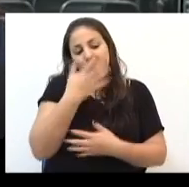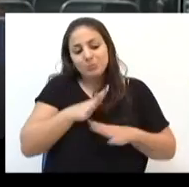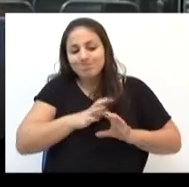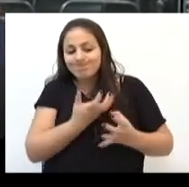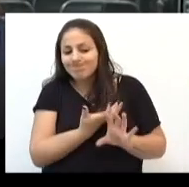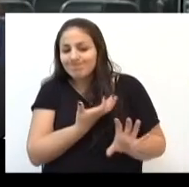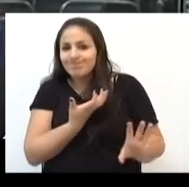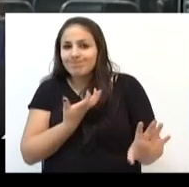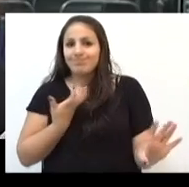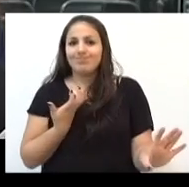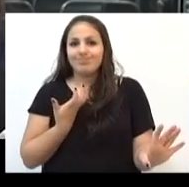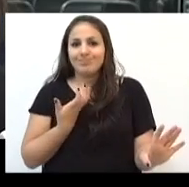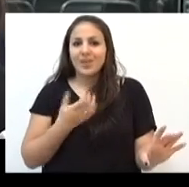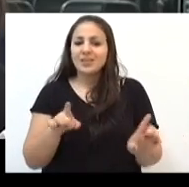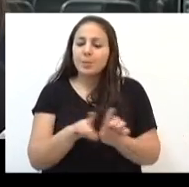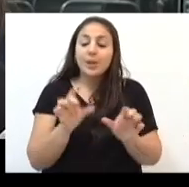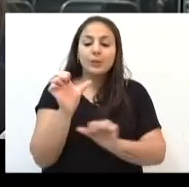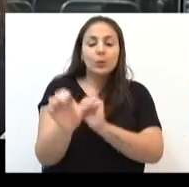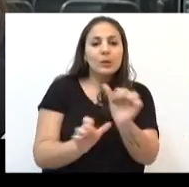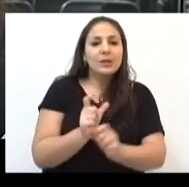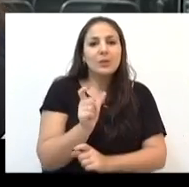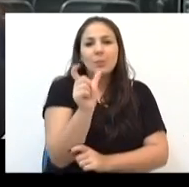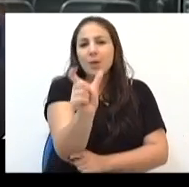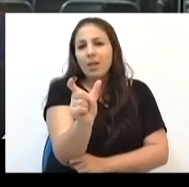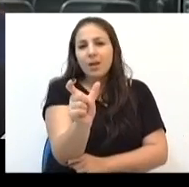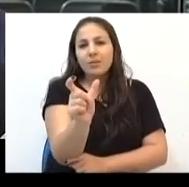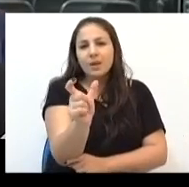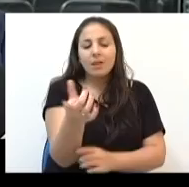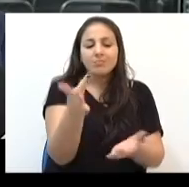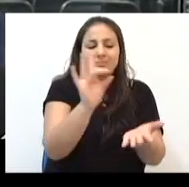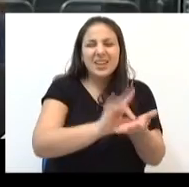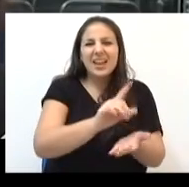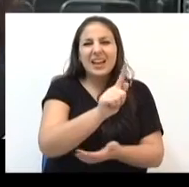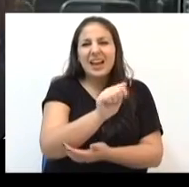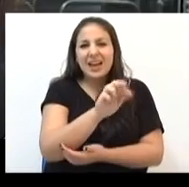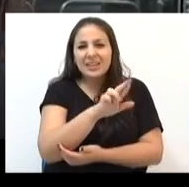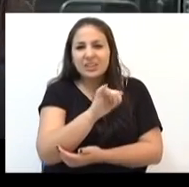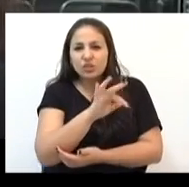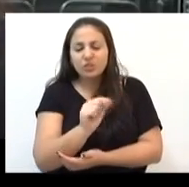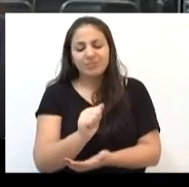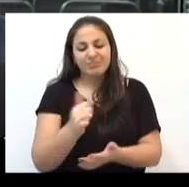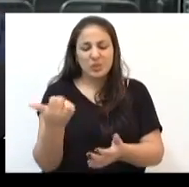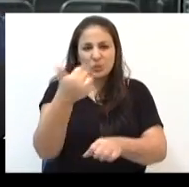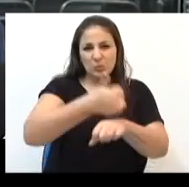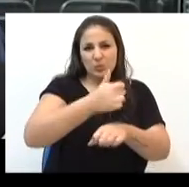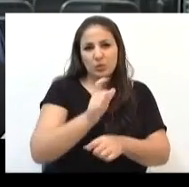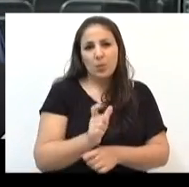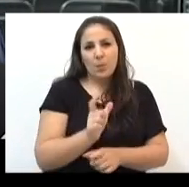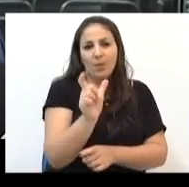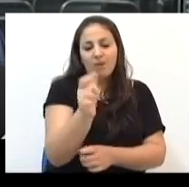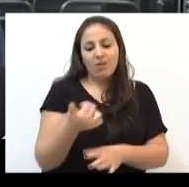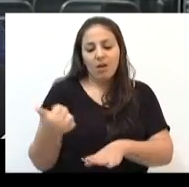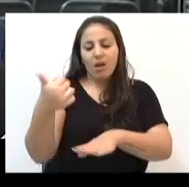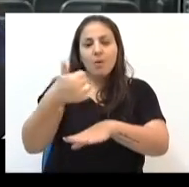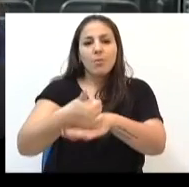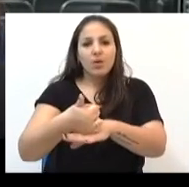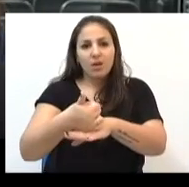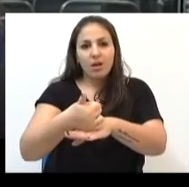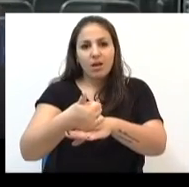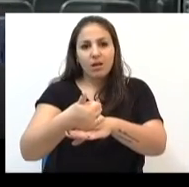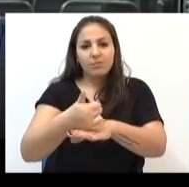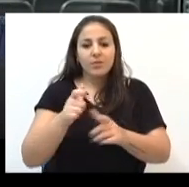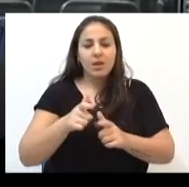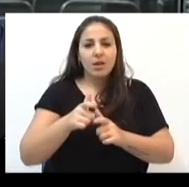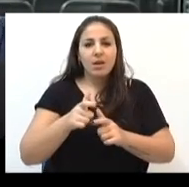eximiu, trocando aí uns verbos tipo garantir por apoiar, promover por